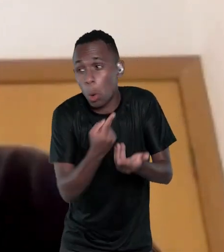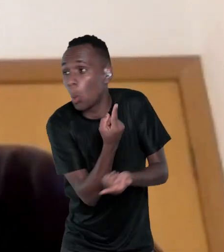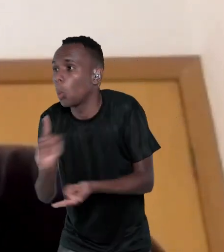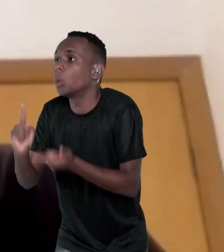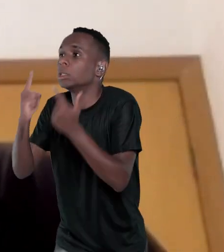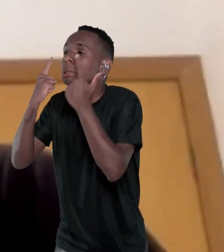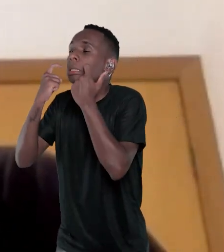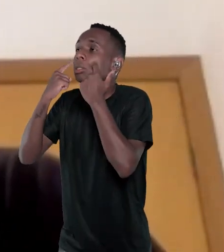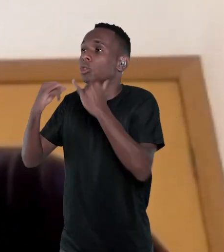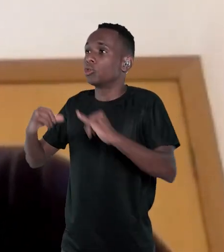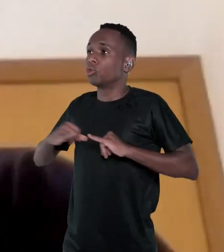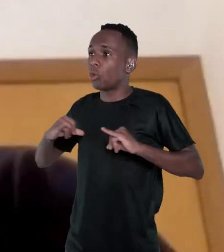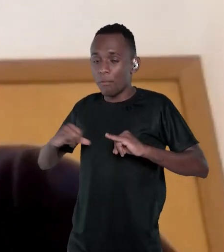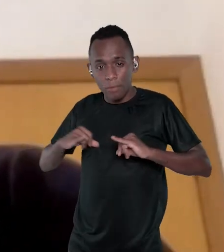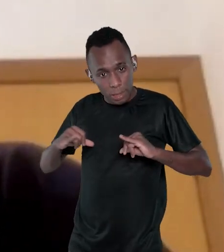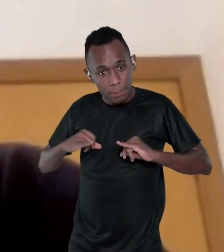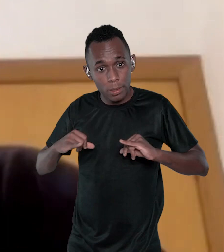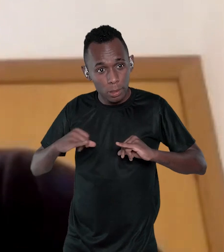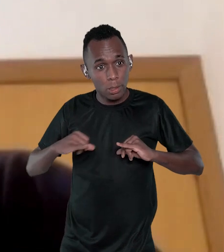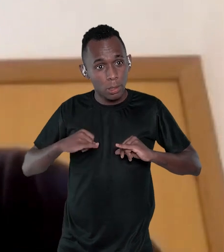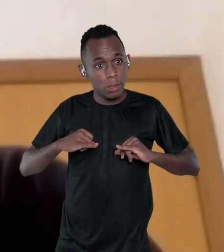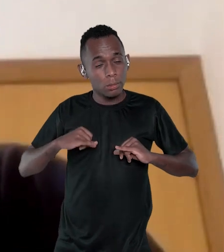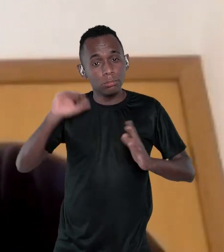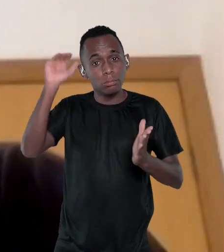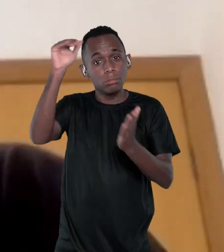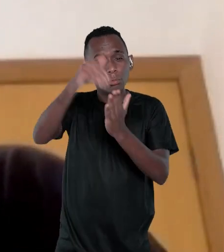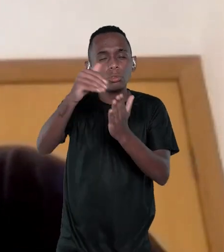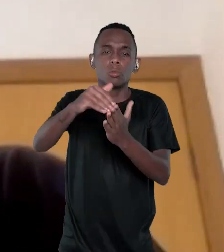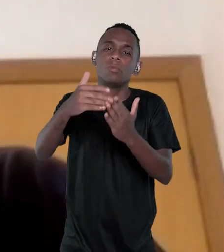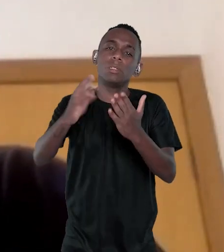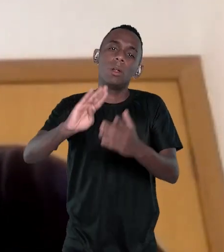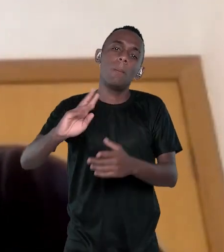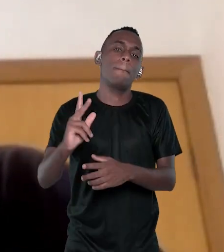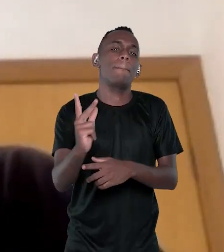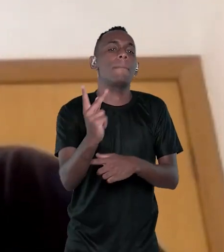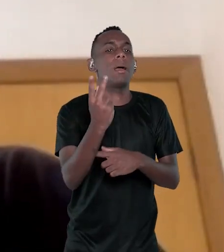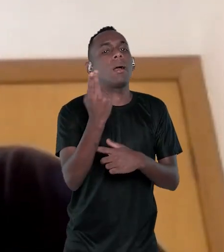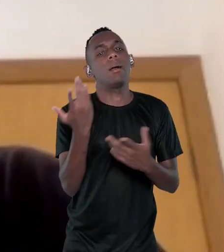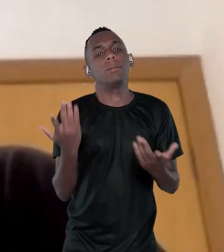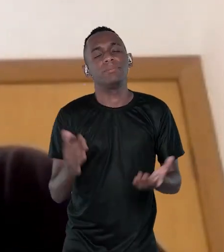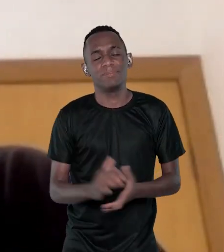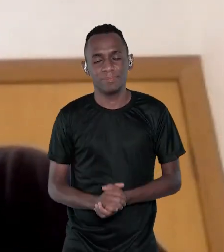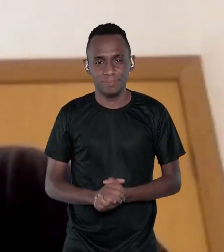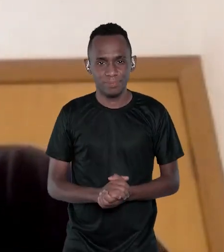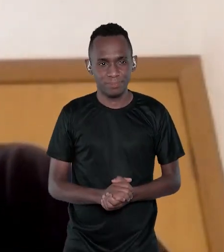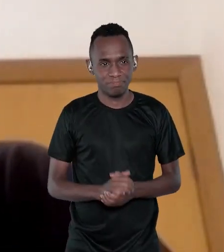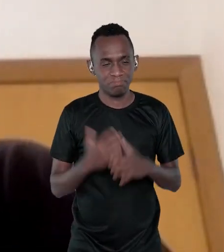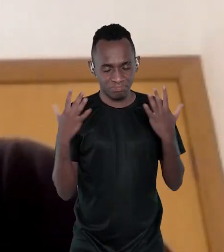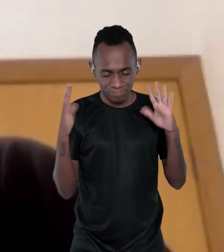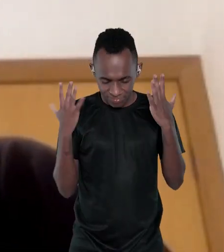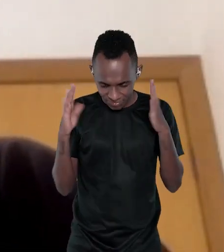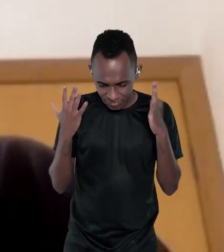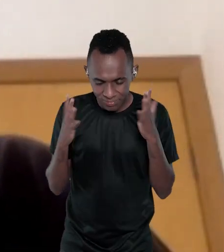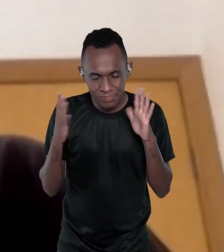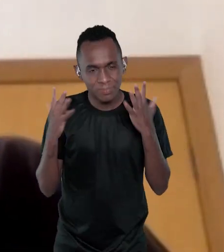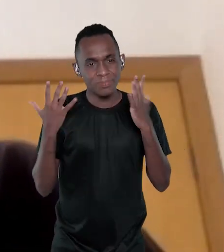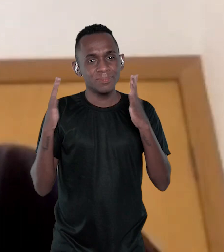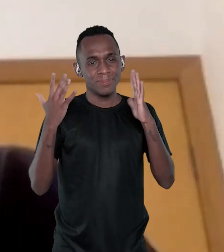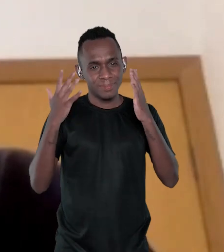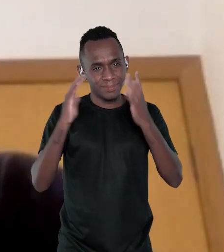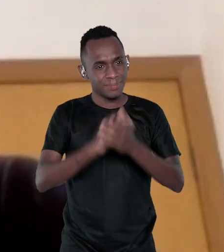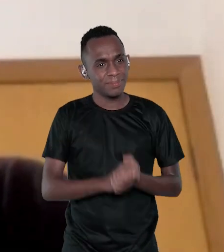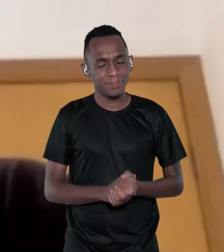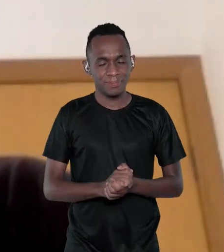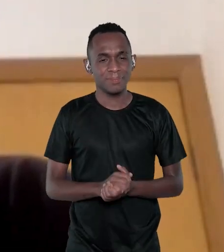habitou sua juventude. A última lágrima reserve para o fim, Belo